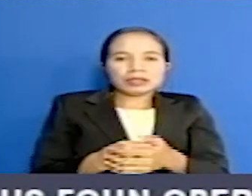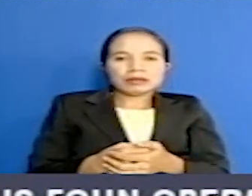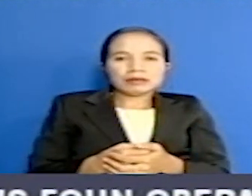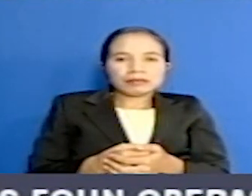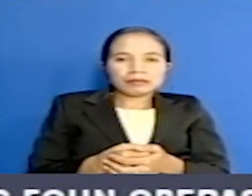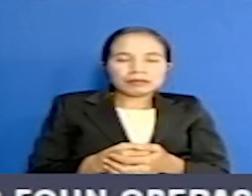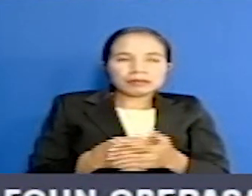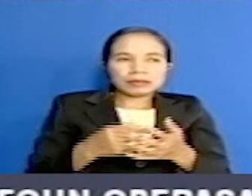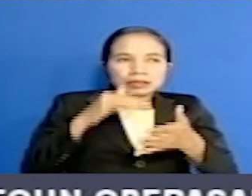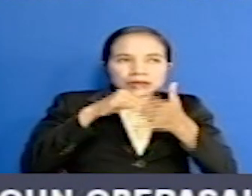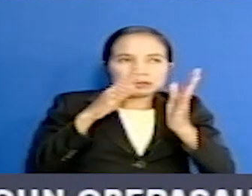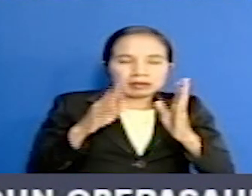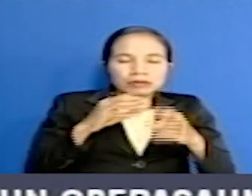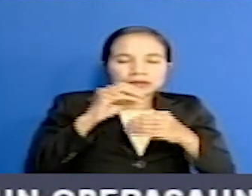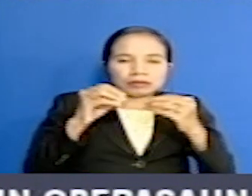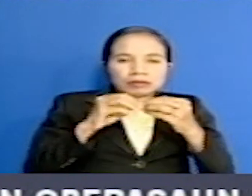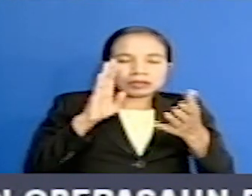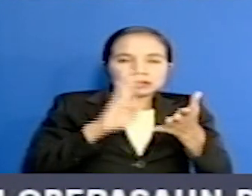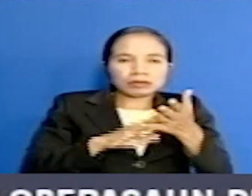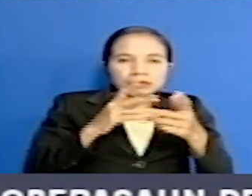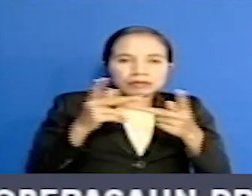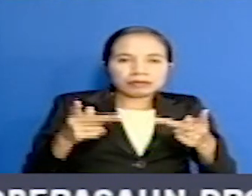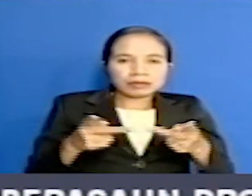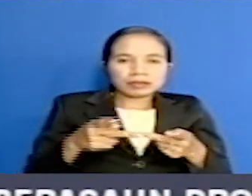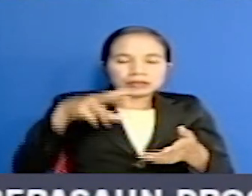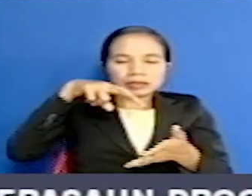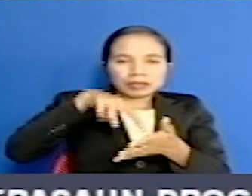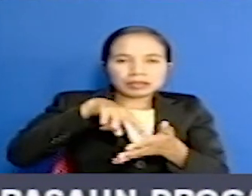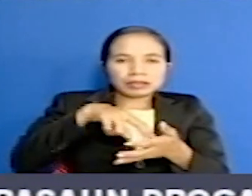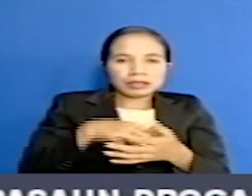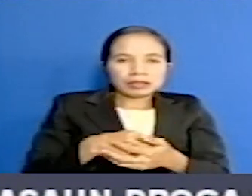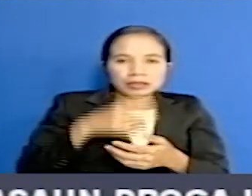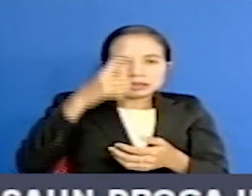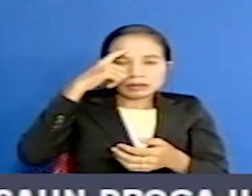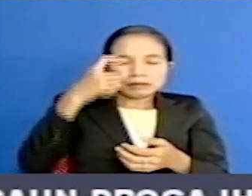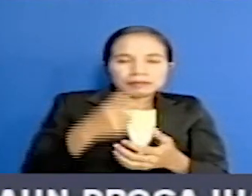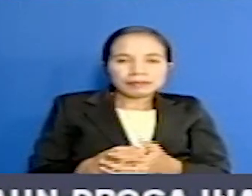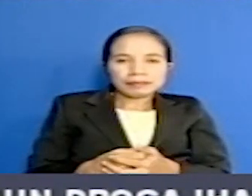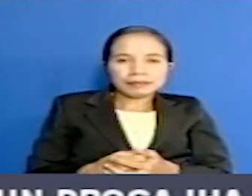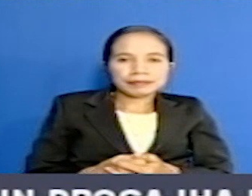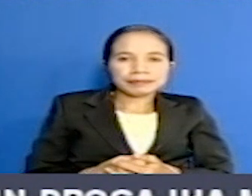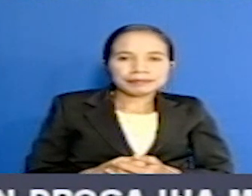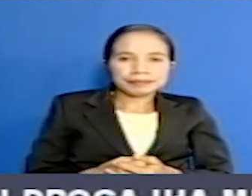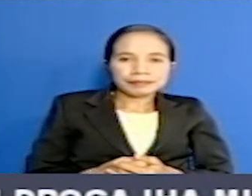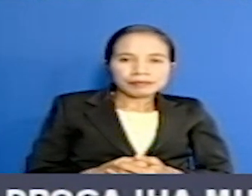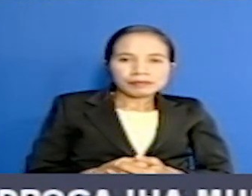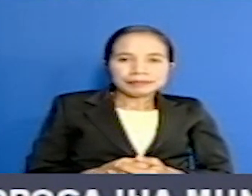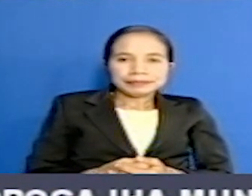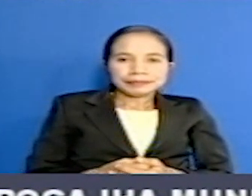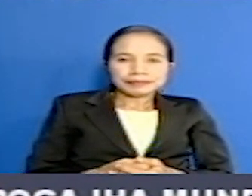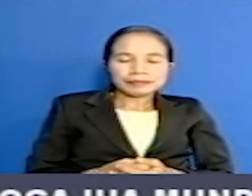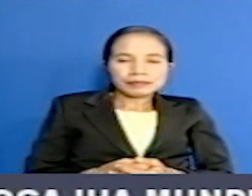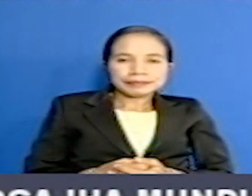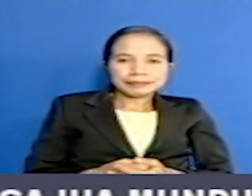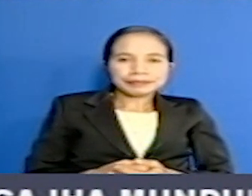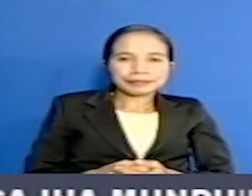estudante sira. Kona ba eskola fate ne bema kuari husi bakute referindu, tamba durante ne husi bakute referindu